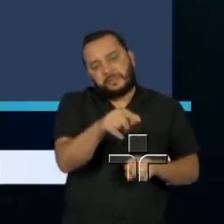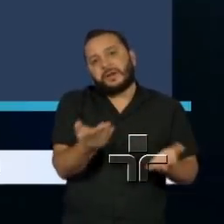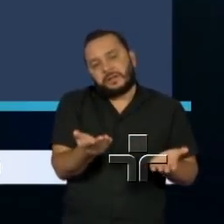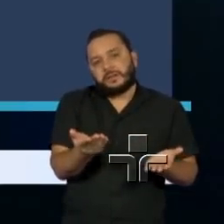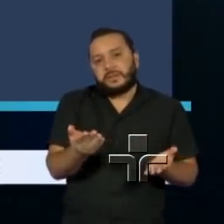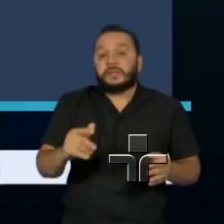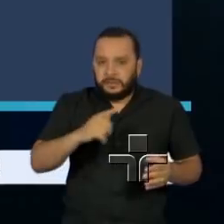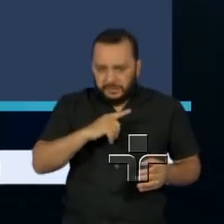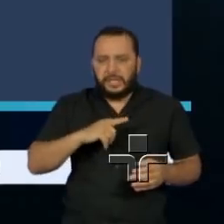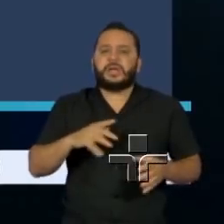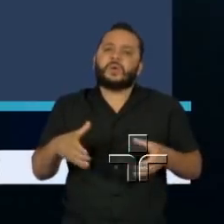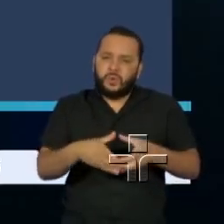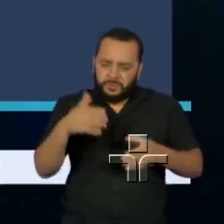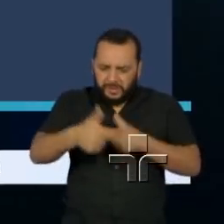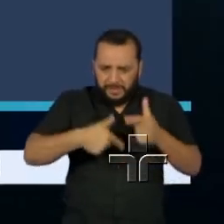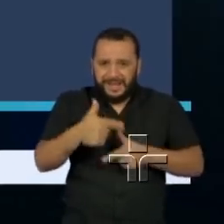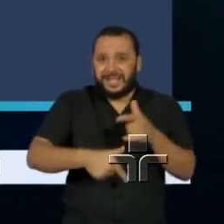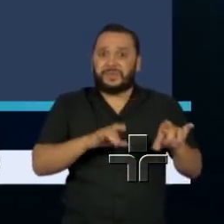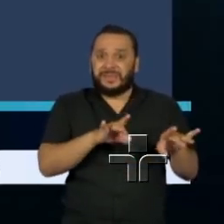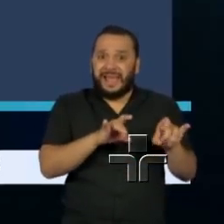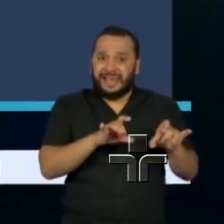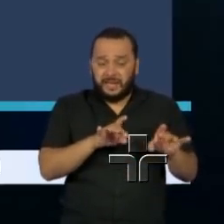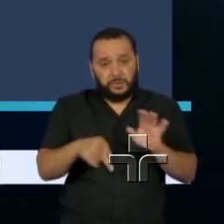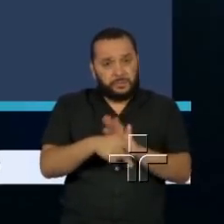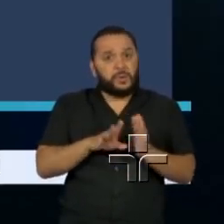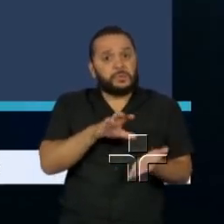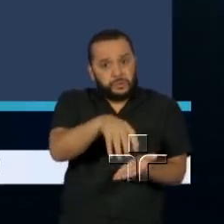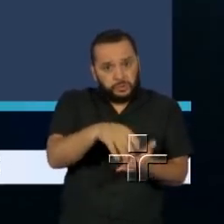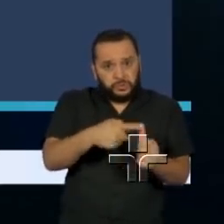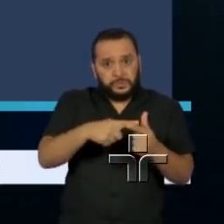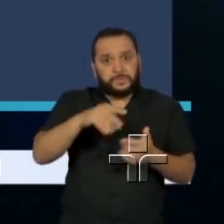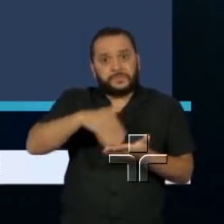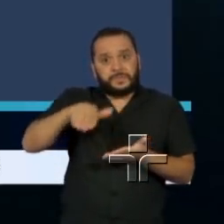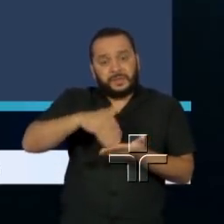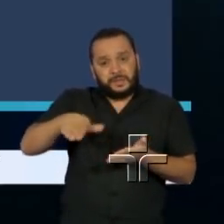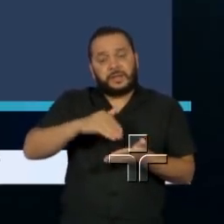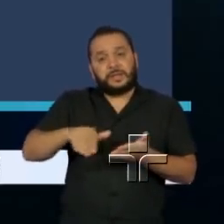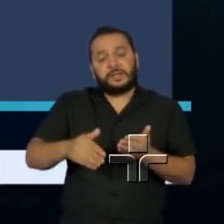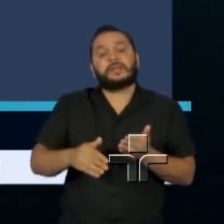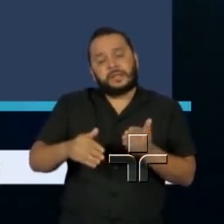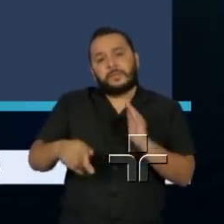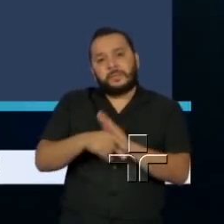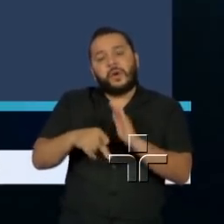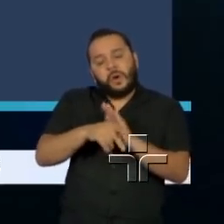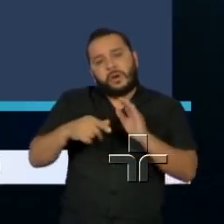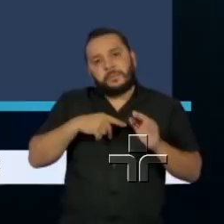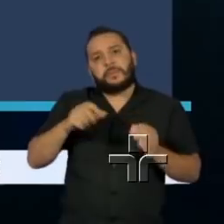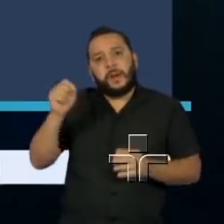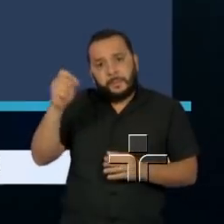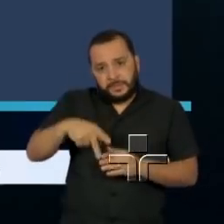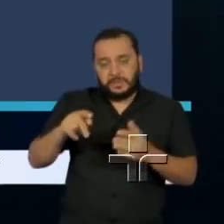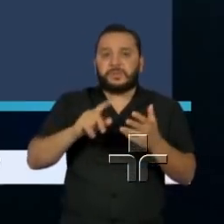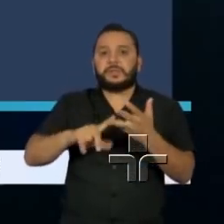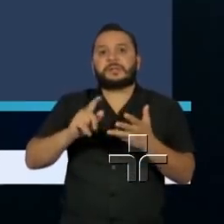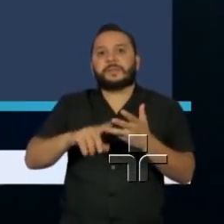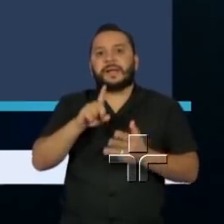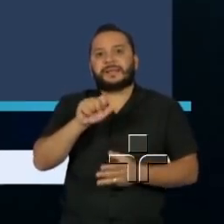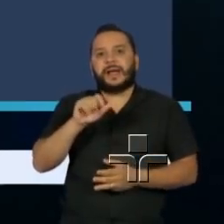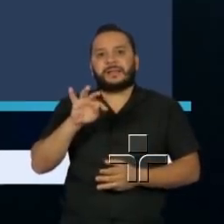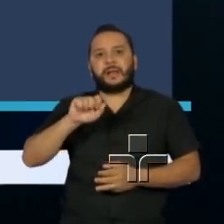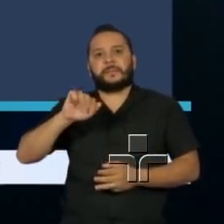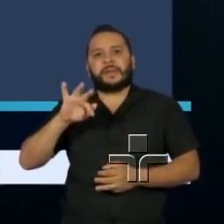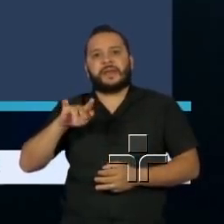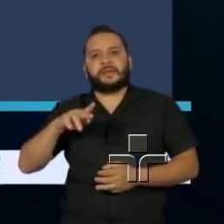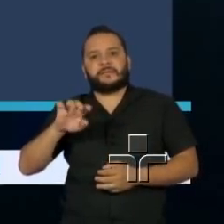uma força-tarefa com técnicos do Instituto, da Secretaria de Previdência e Dataprev, empresa pública de tecnologia da